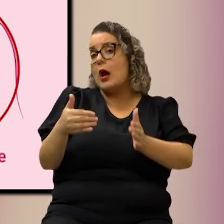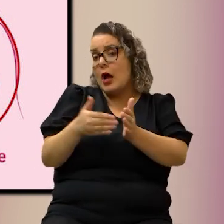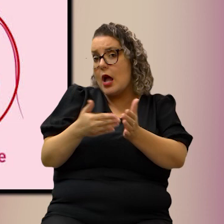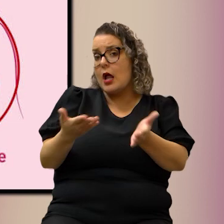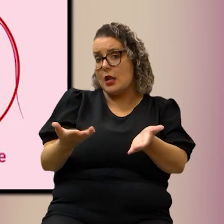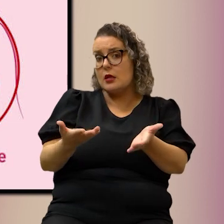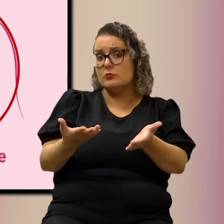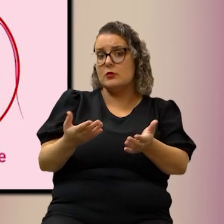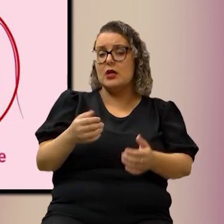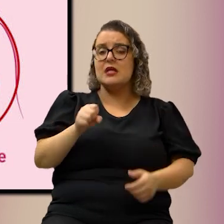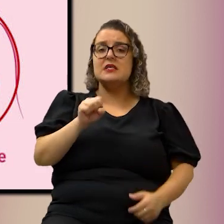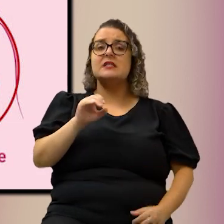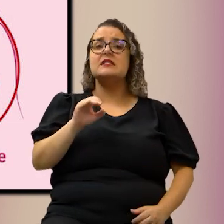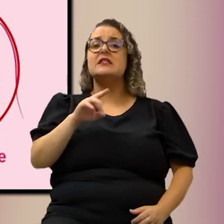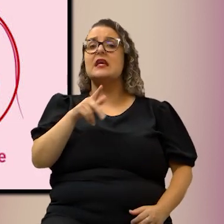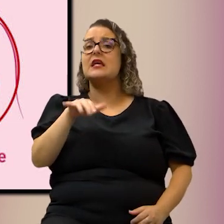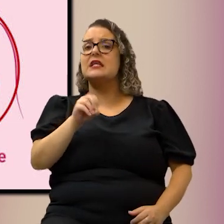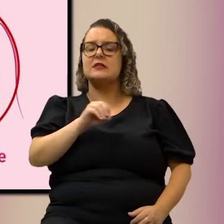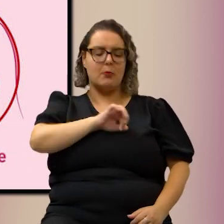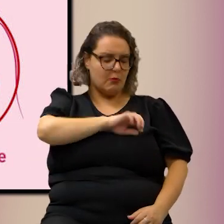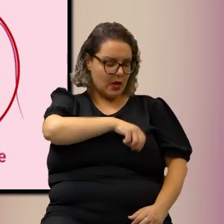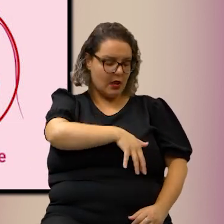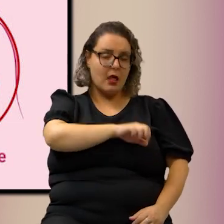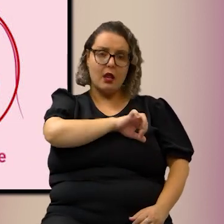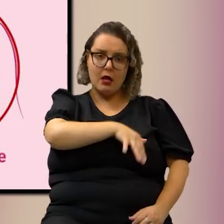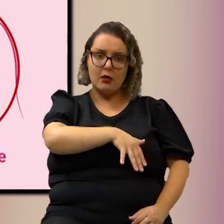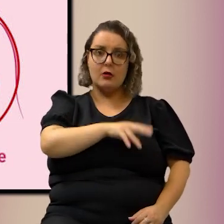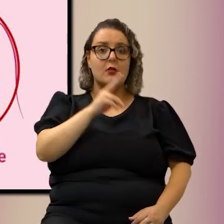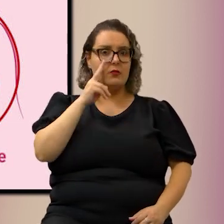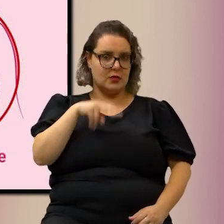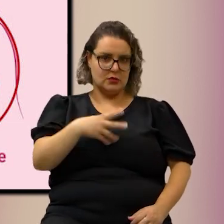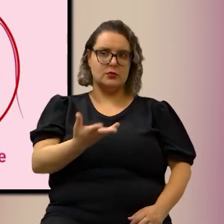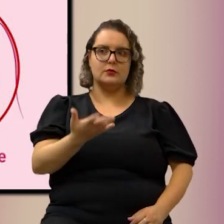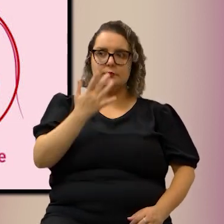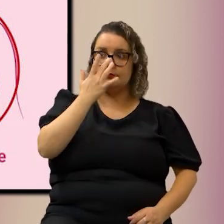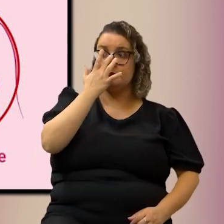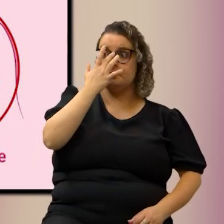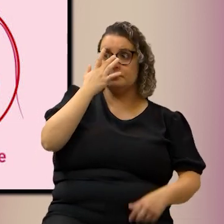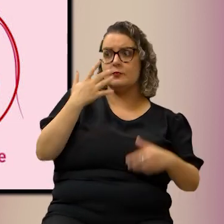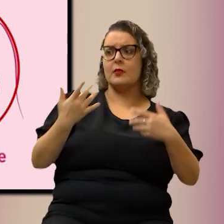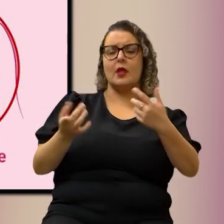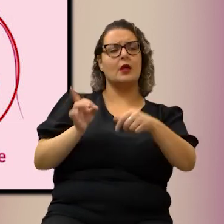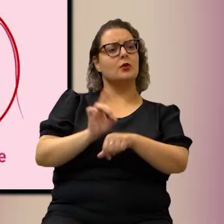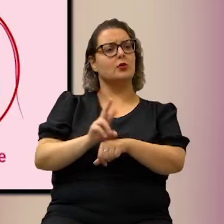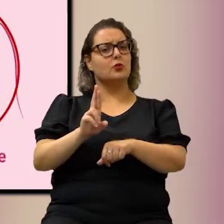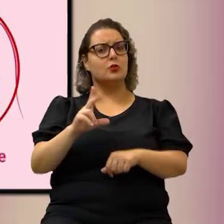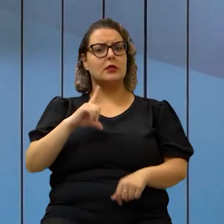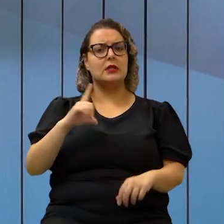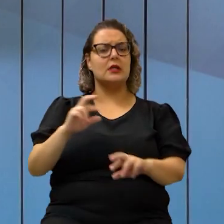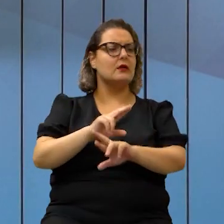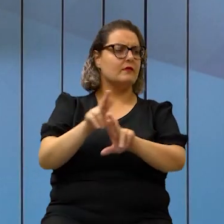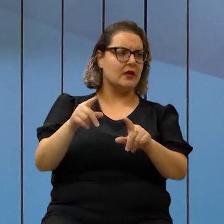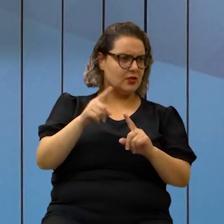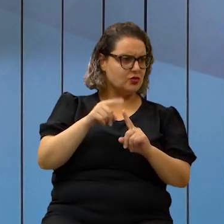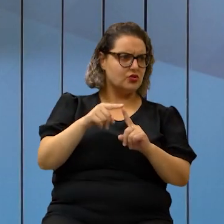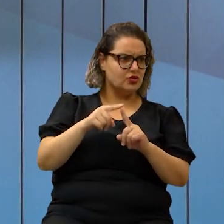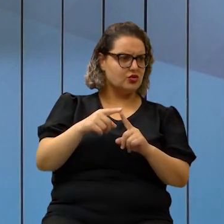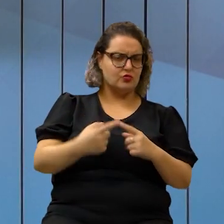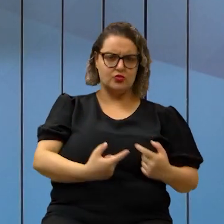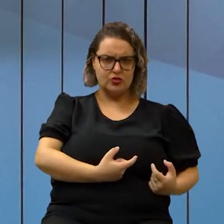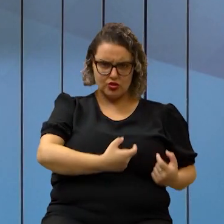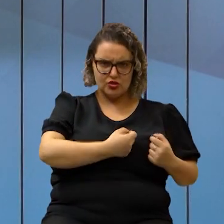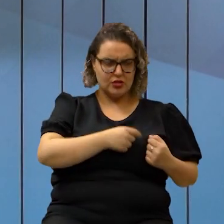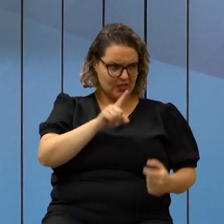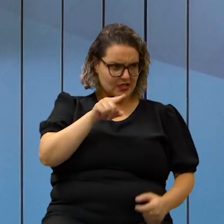ou mesmo de alguma secreção que possa ser vista pelo mamilo. E, doutora, existem vários tipos